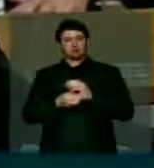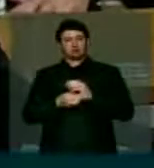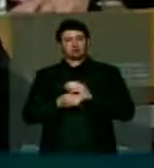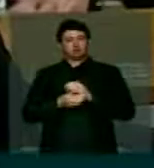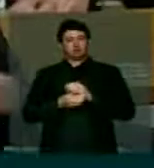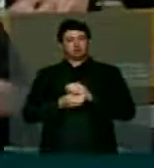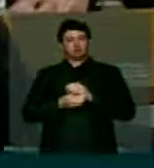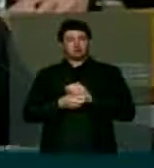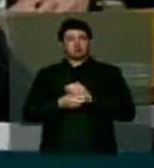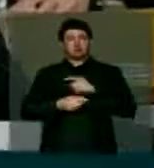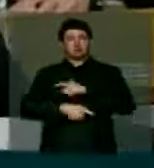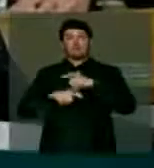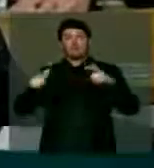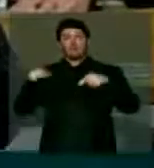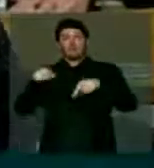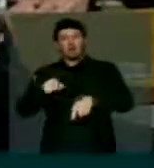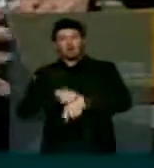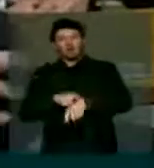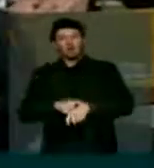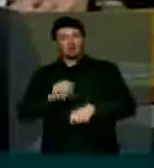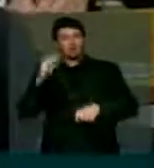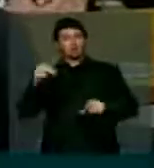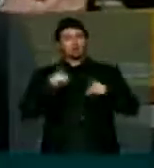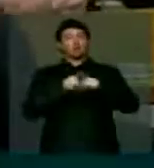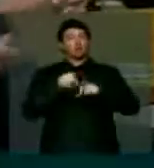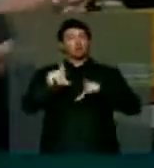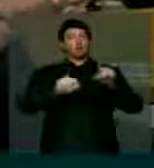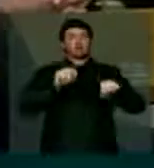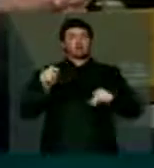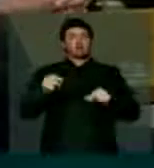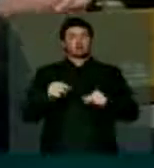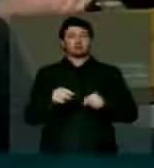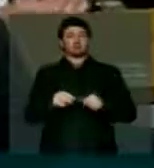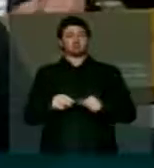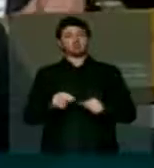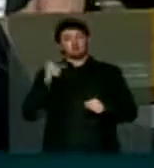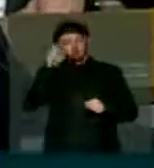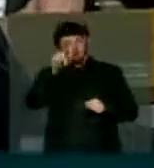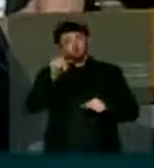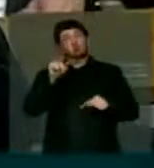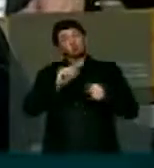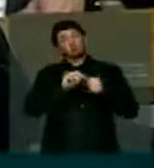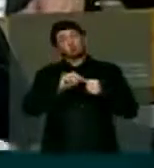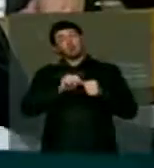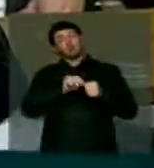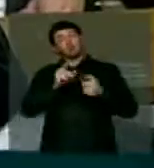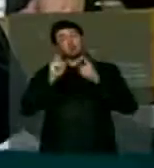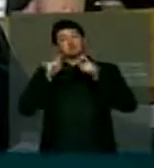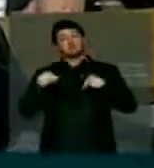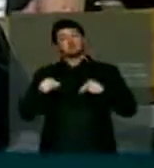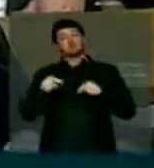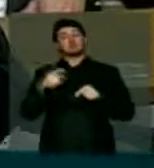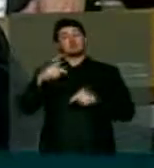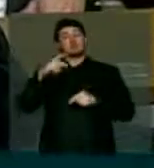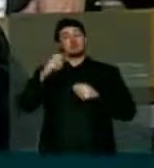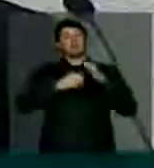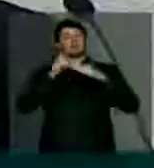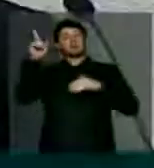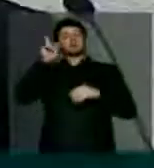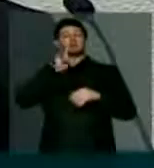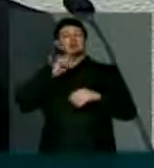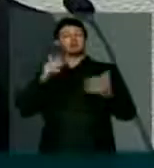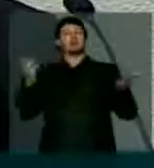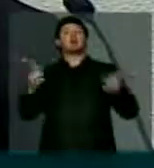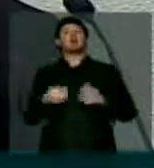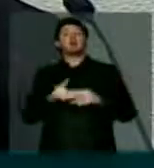tivemos contratualmente maioria naquele momento, ou pelo menos a indicação do CEO, para poder dirigir esta empresa lá nos Estados Unidos?